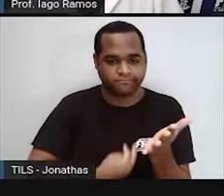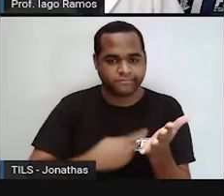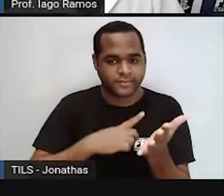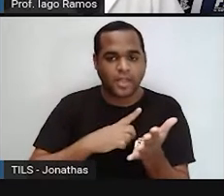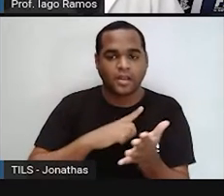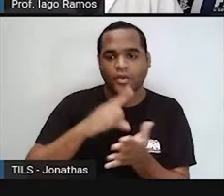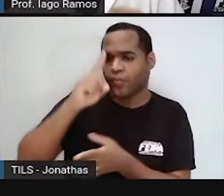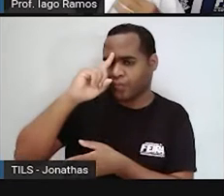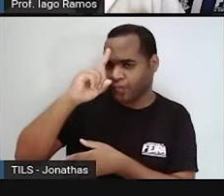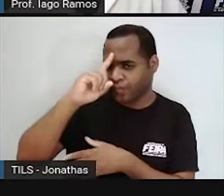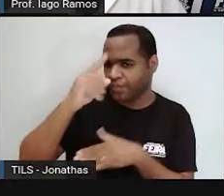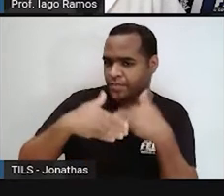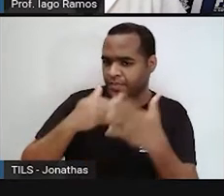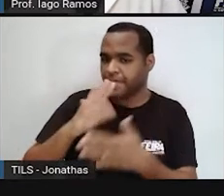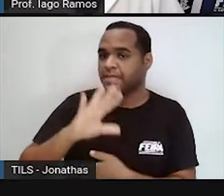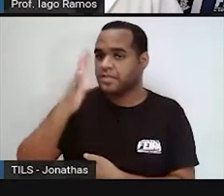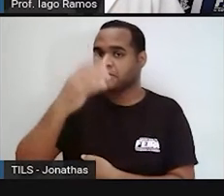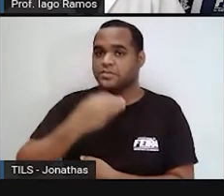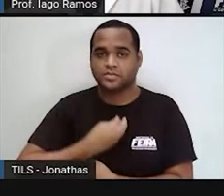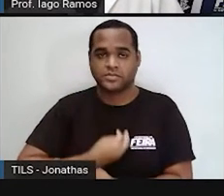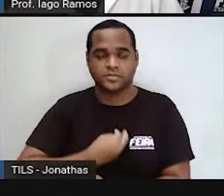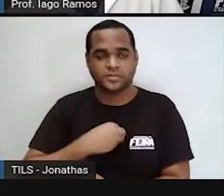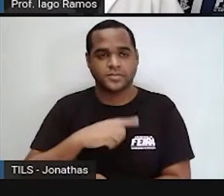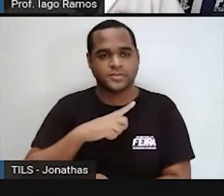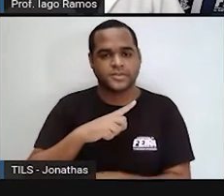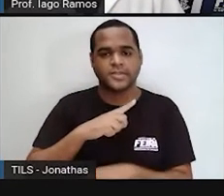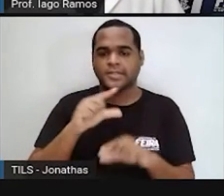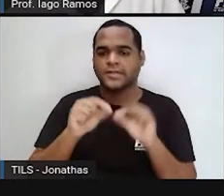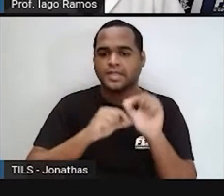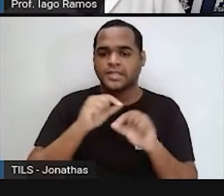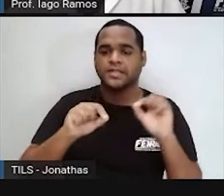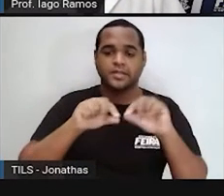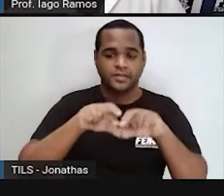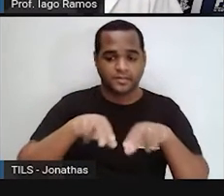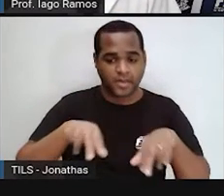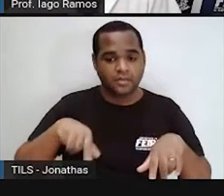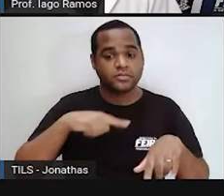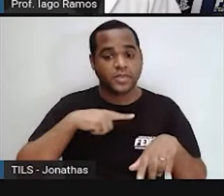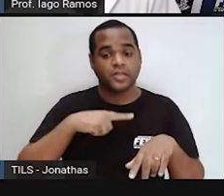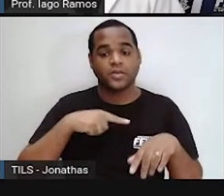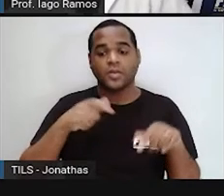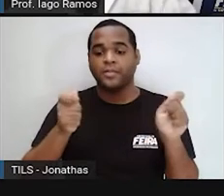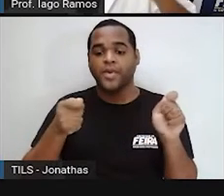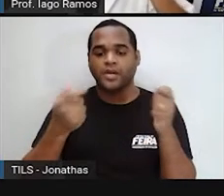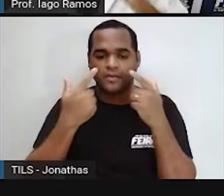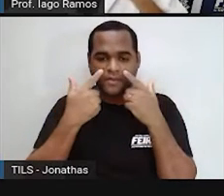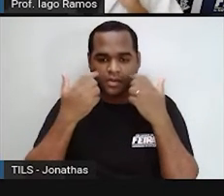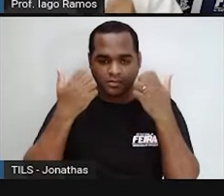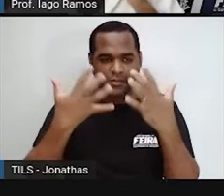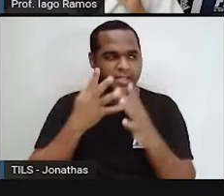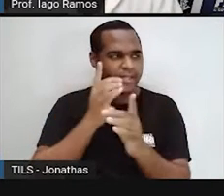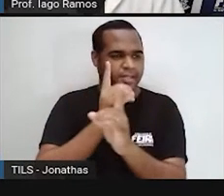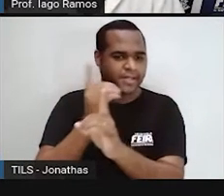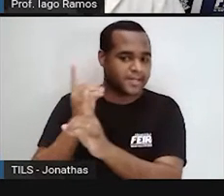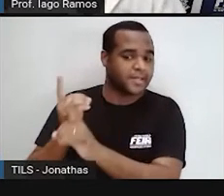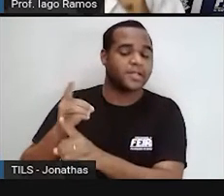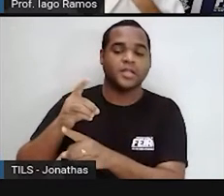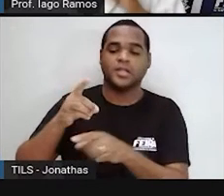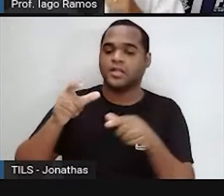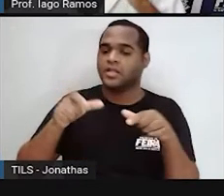vê ele bastante em objetos em elementos que a gente possa ver por aí em